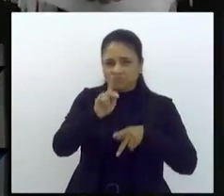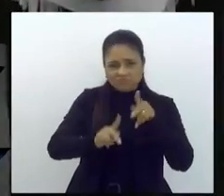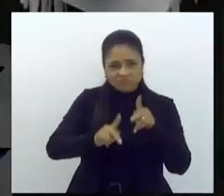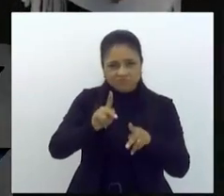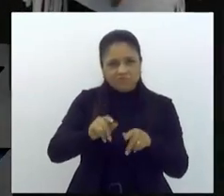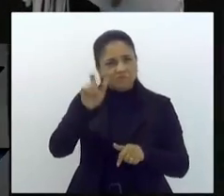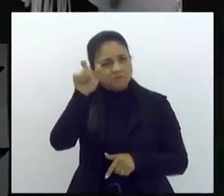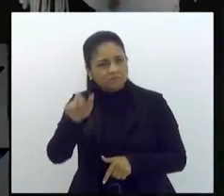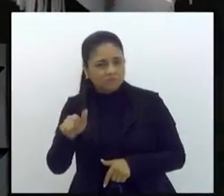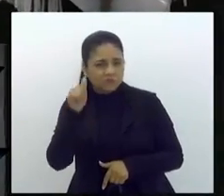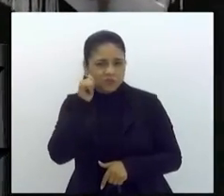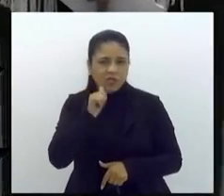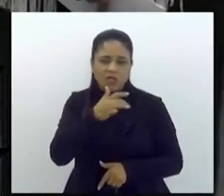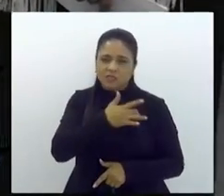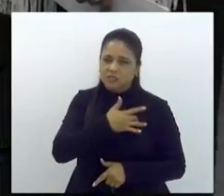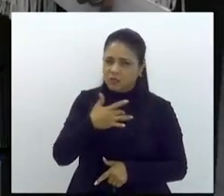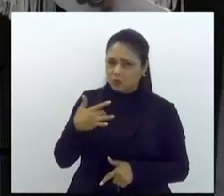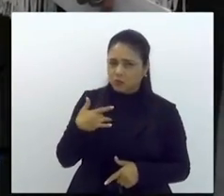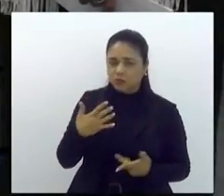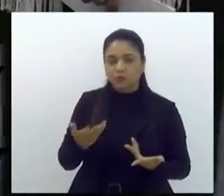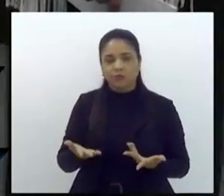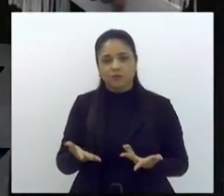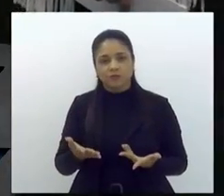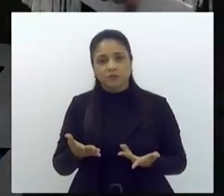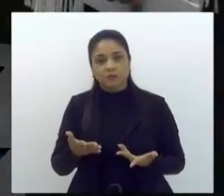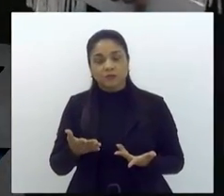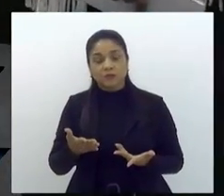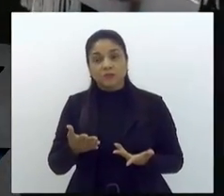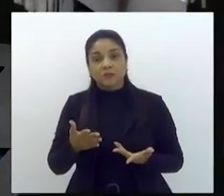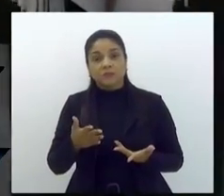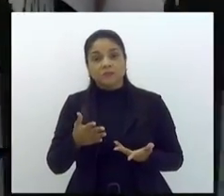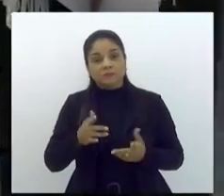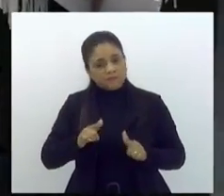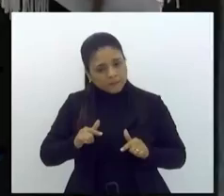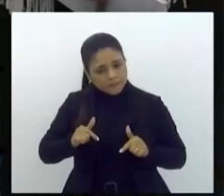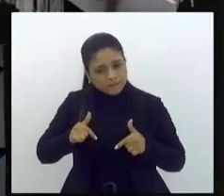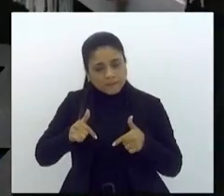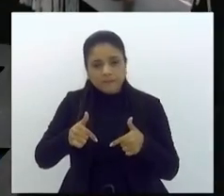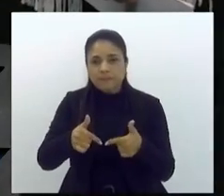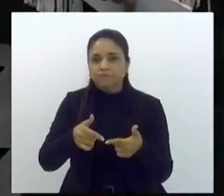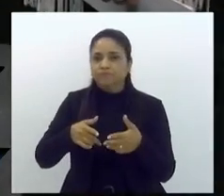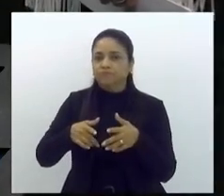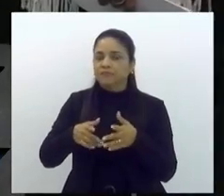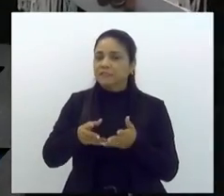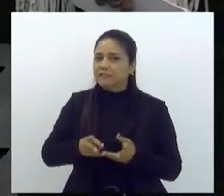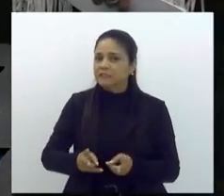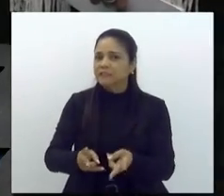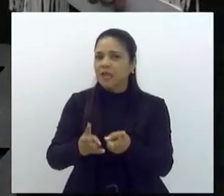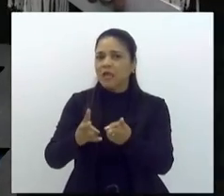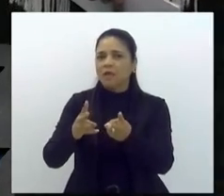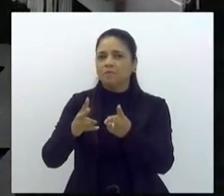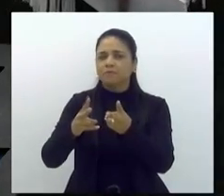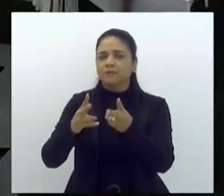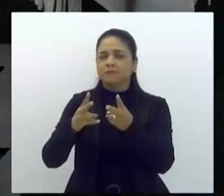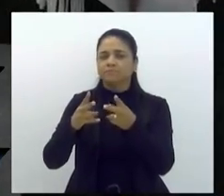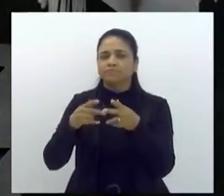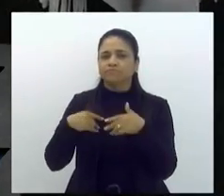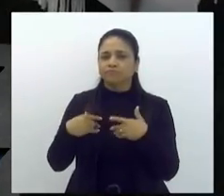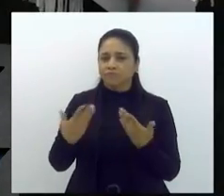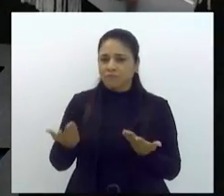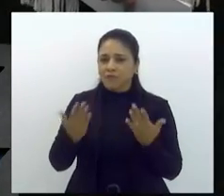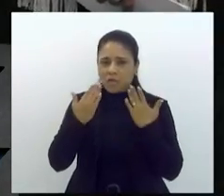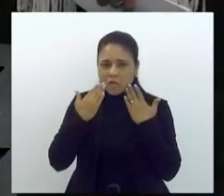das mulheres da Saúde mas não perde essa raiz uma raiz autêntica Popular